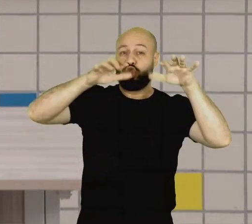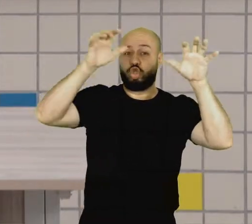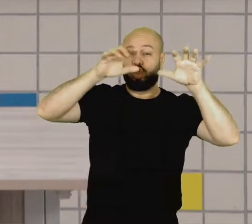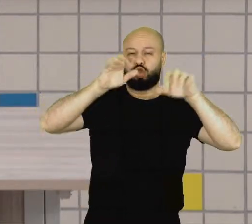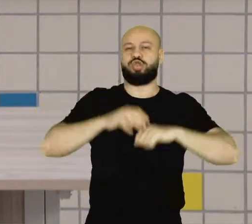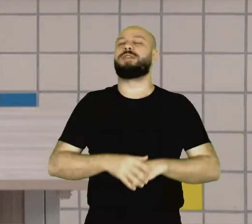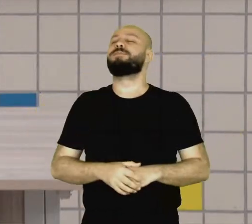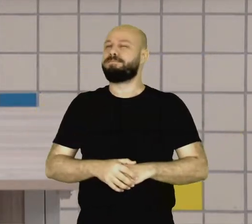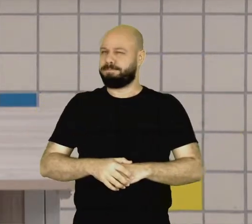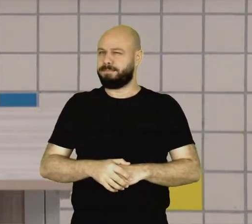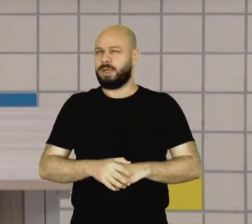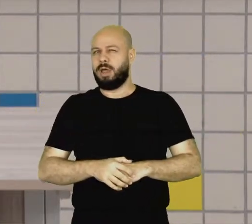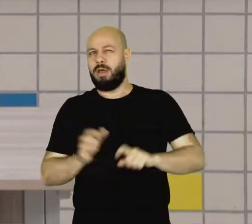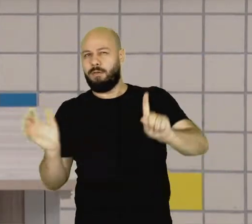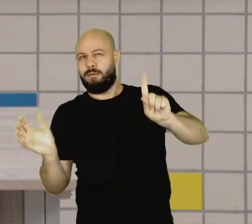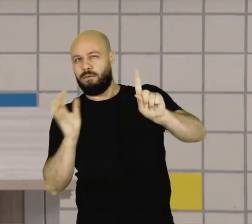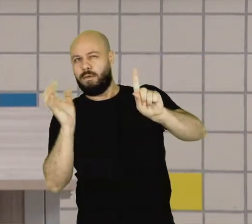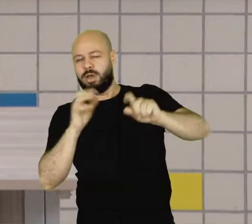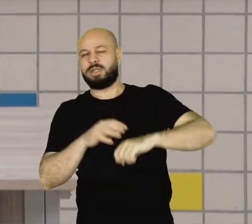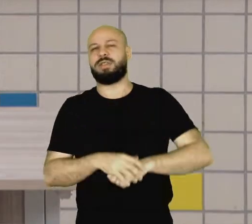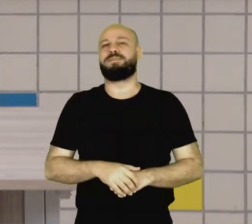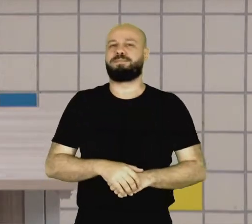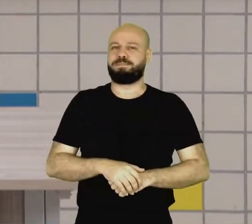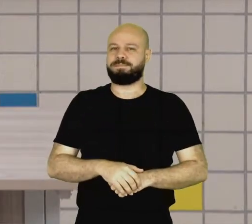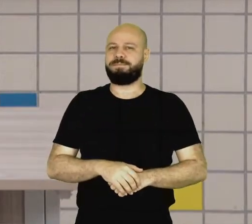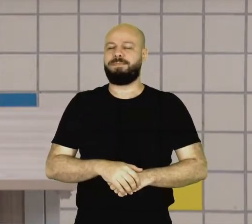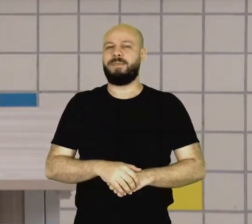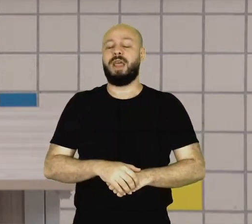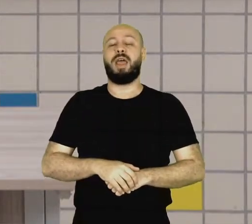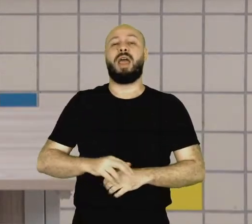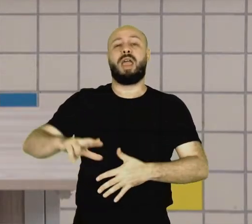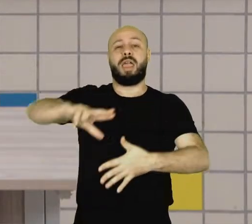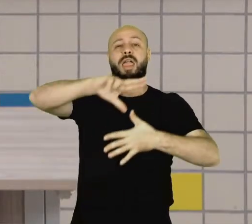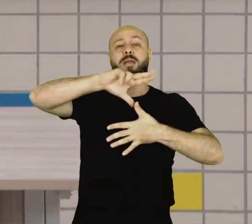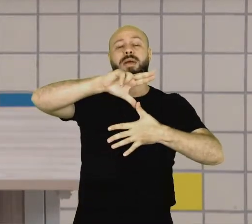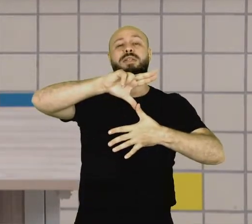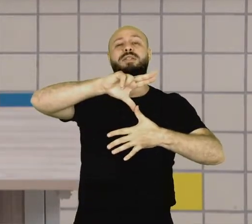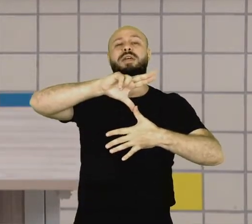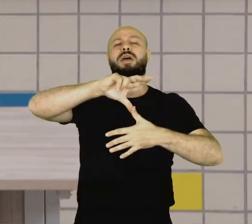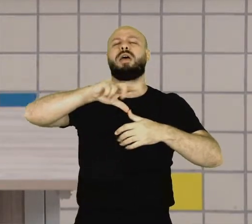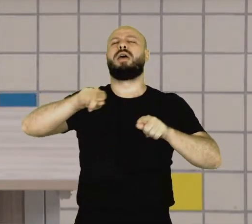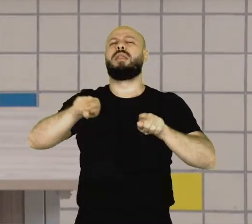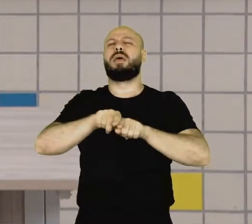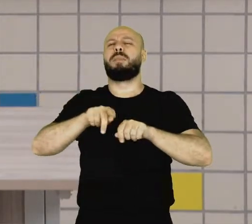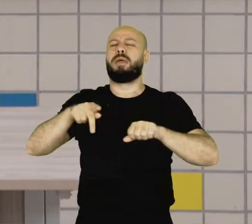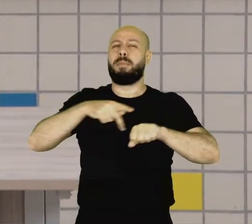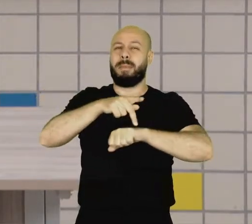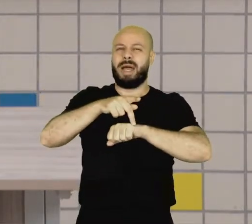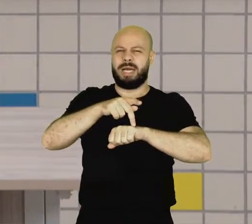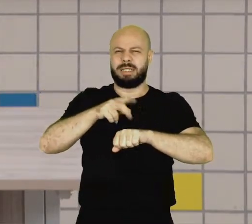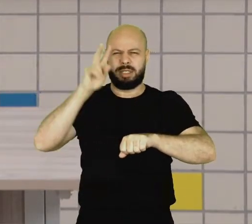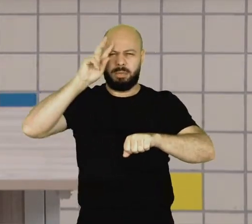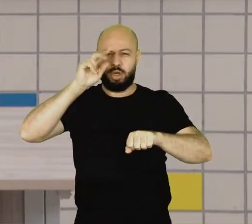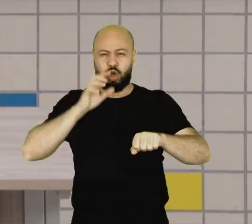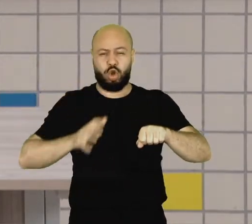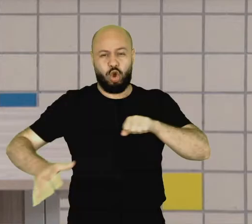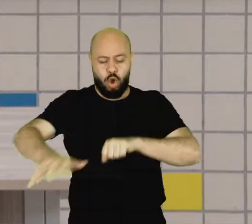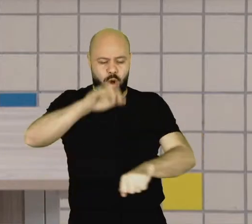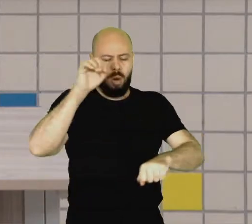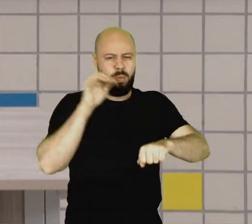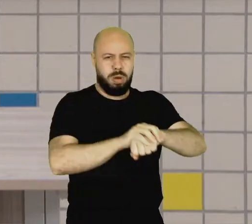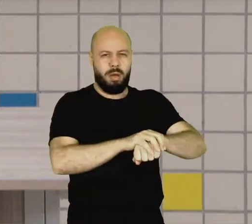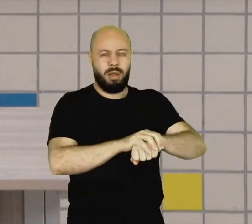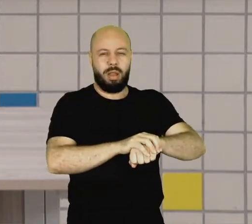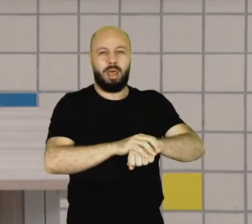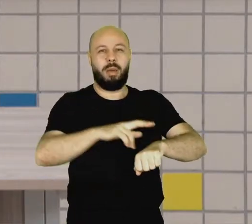né? Dentro da América Latina, que é pertencente aos países que foram colonizados por